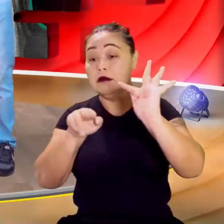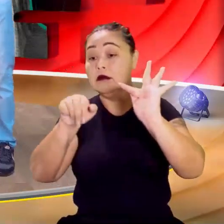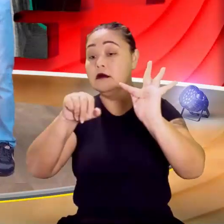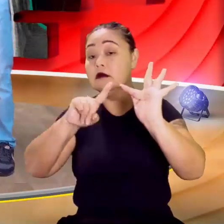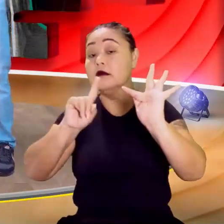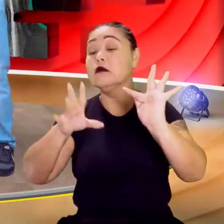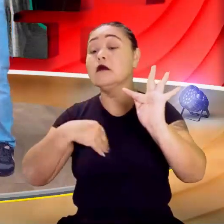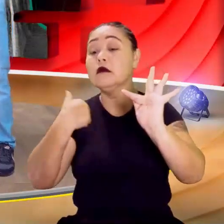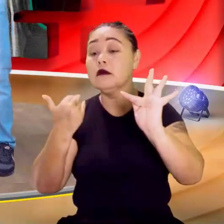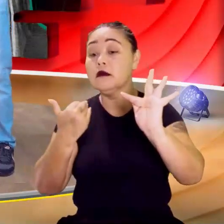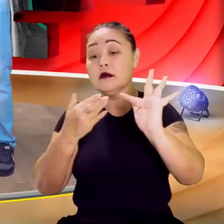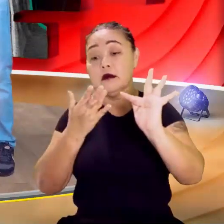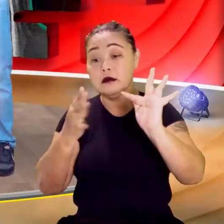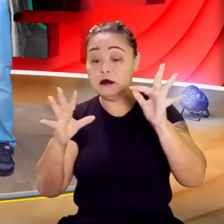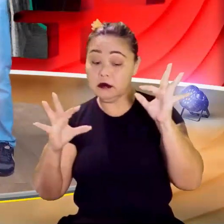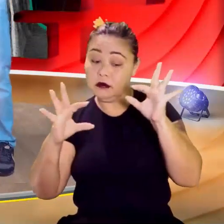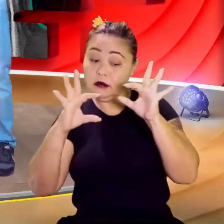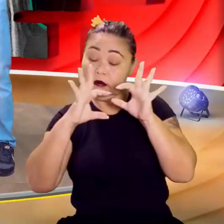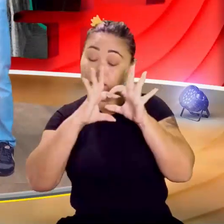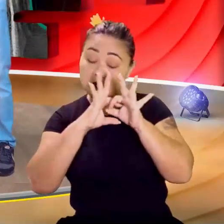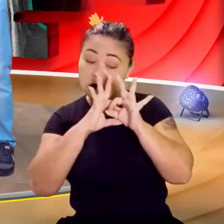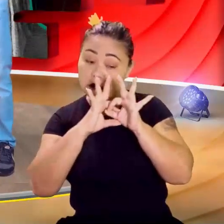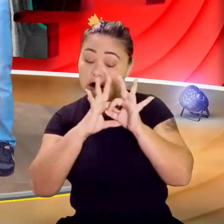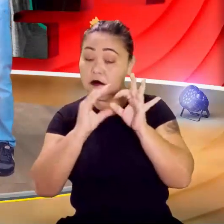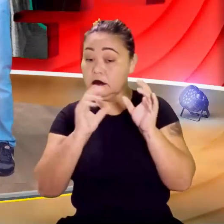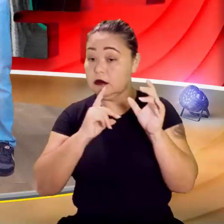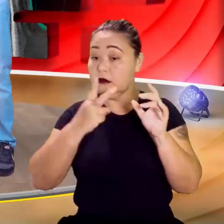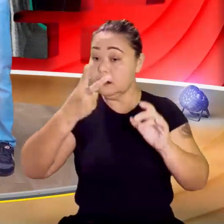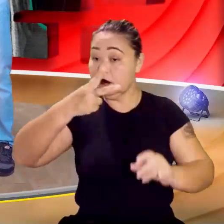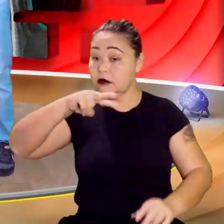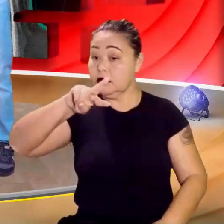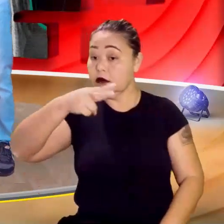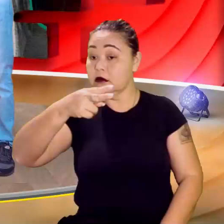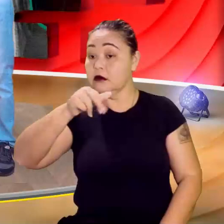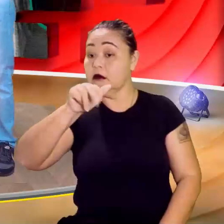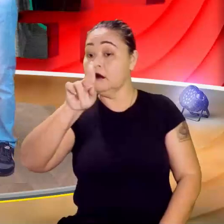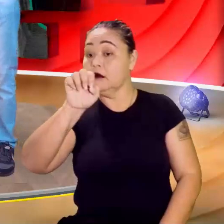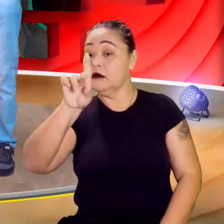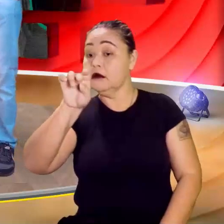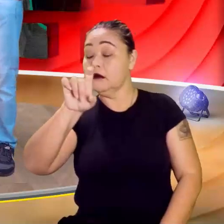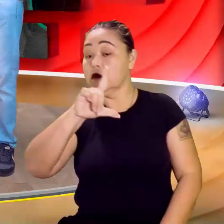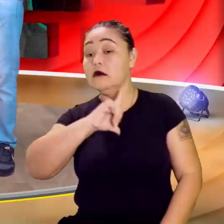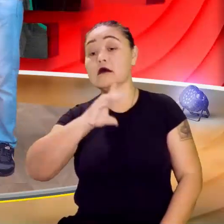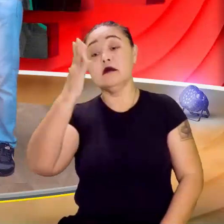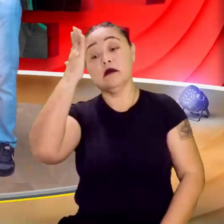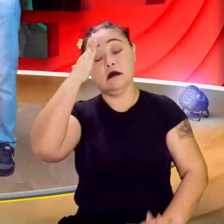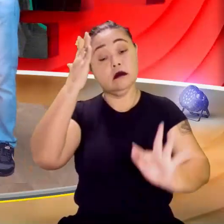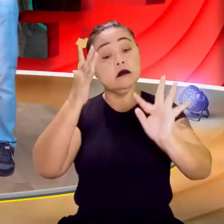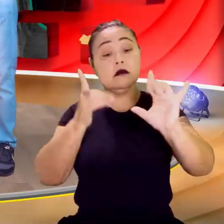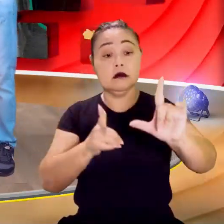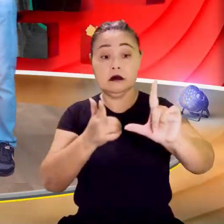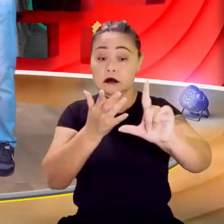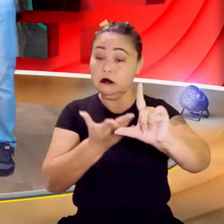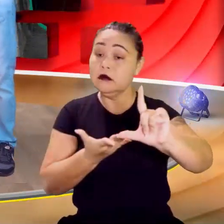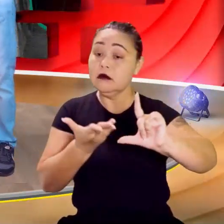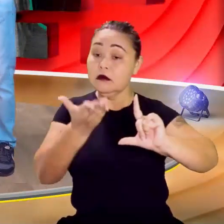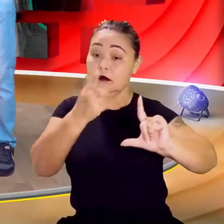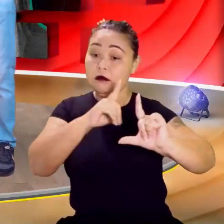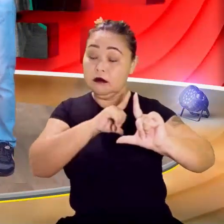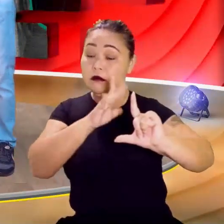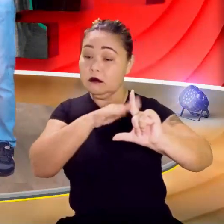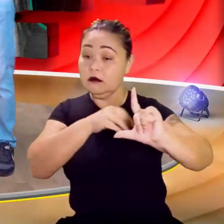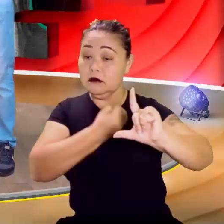já sabem que função é uma dependência, não é? De duas grandezas. Eles já sabem o que é logaritmo.